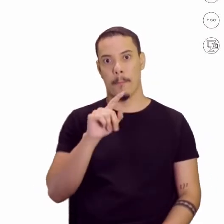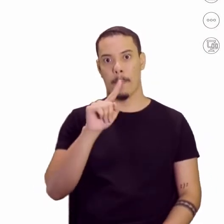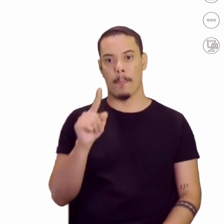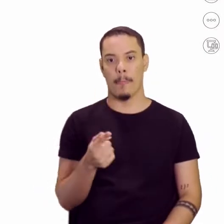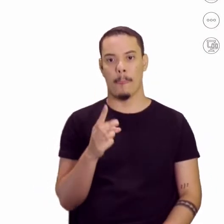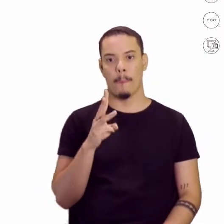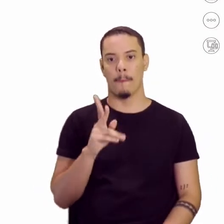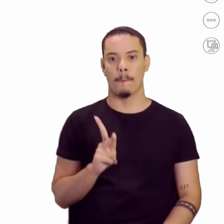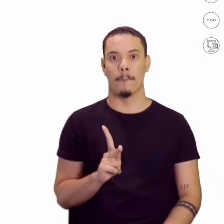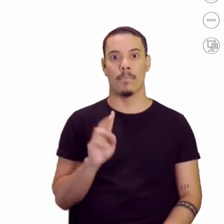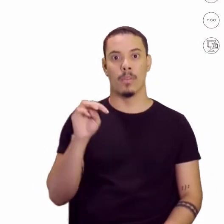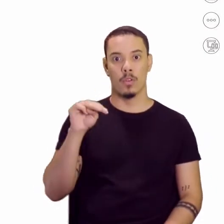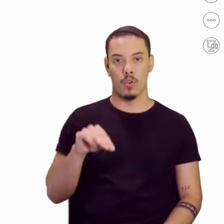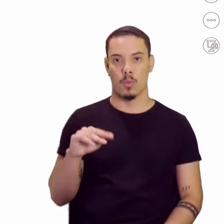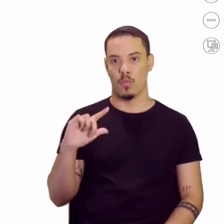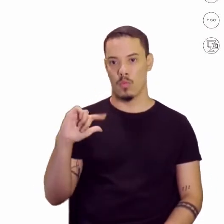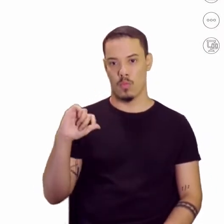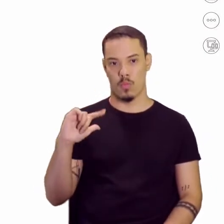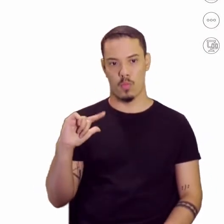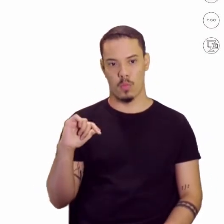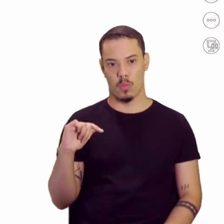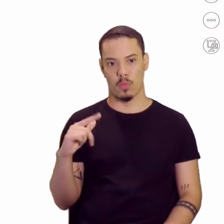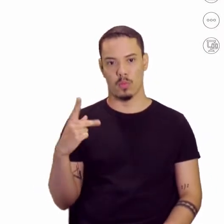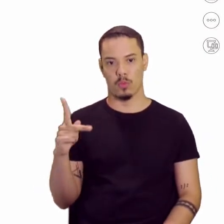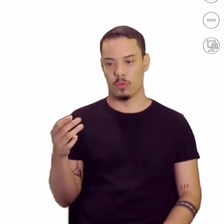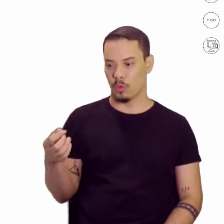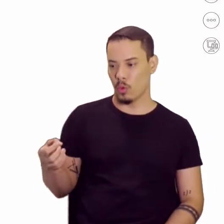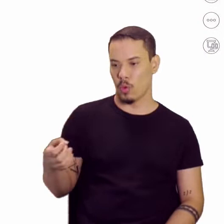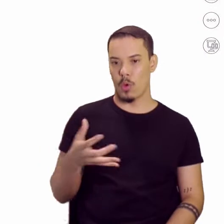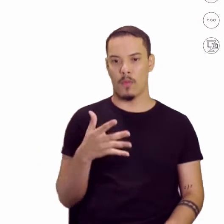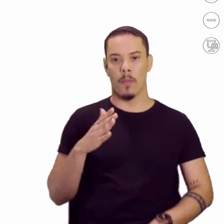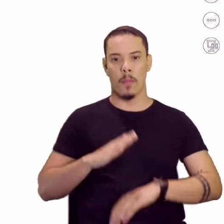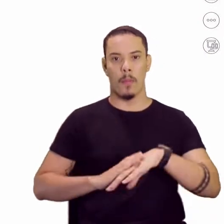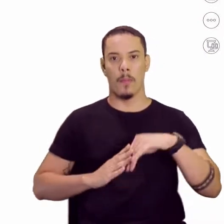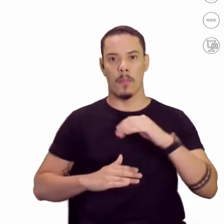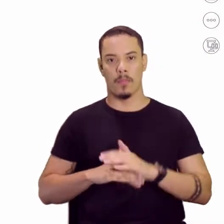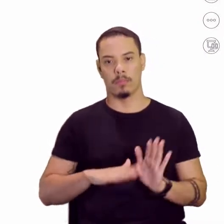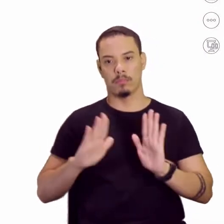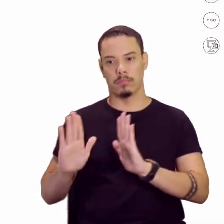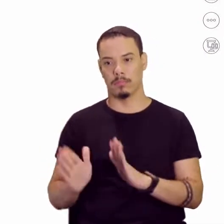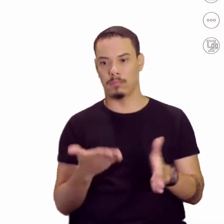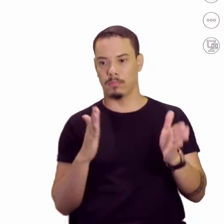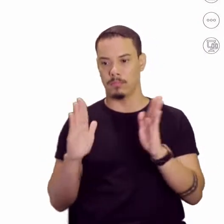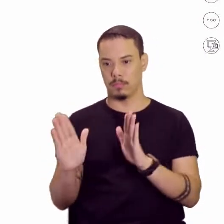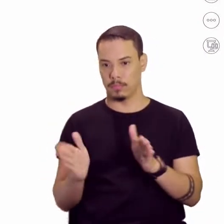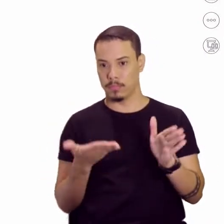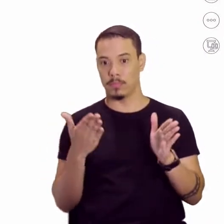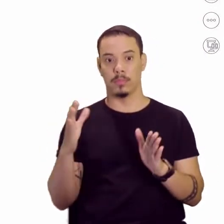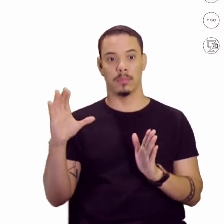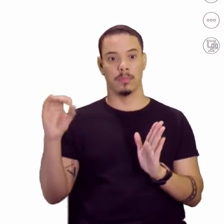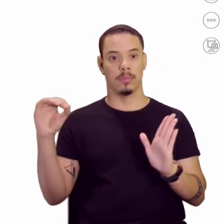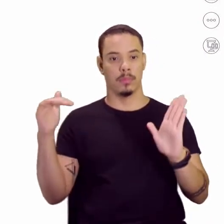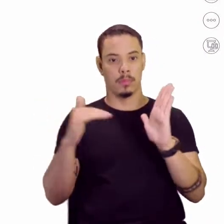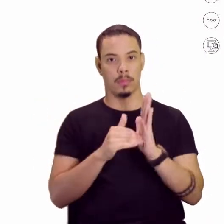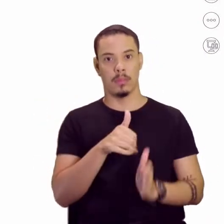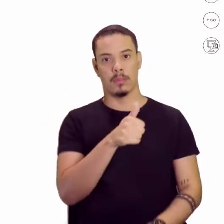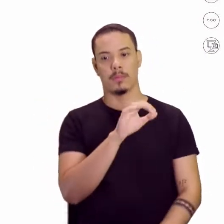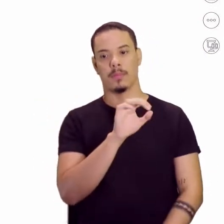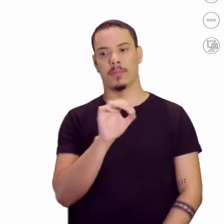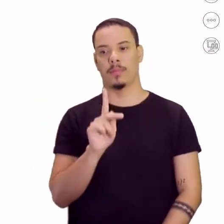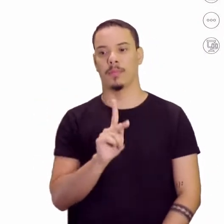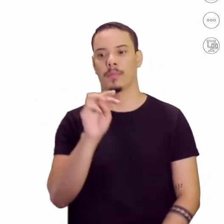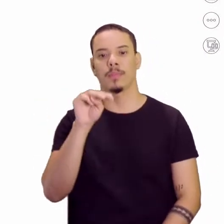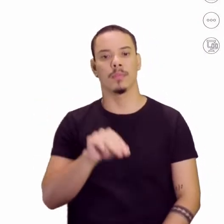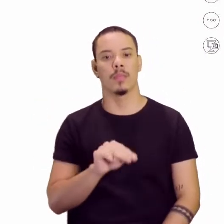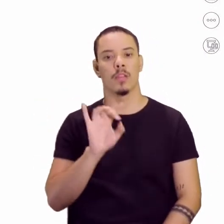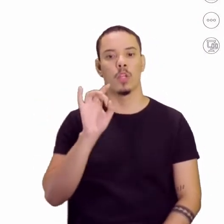435,3 km por hora em sua nova versão para produção em série. Ele foi de 0 a 100 km por hora em